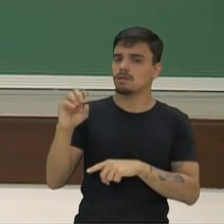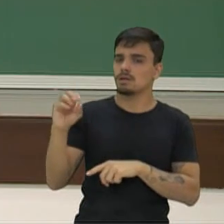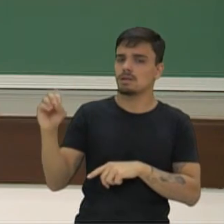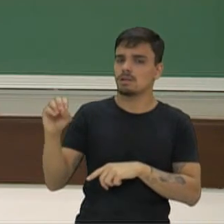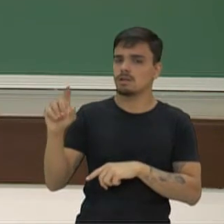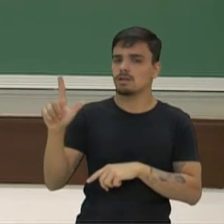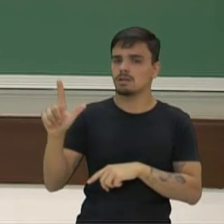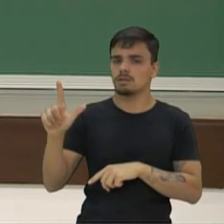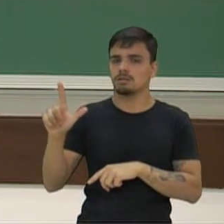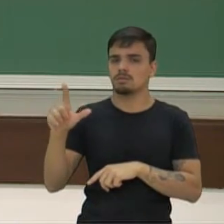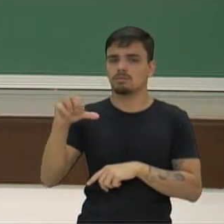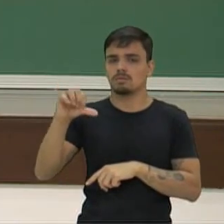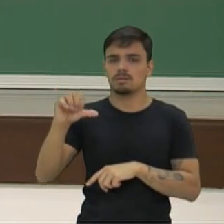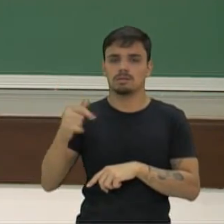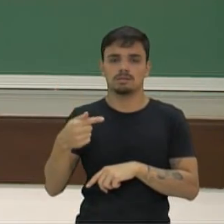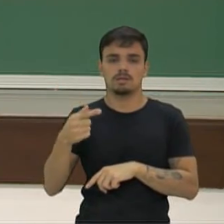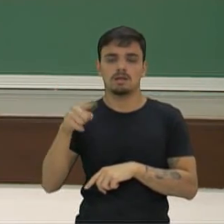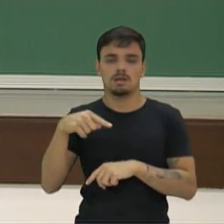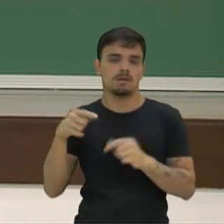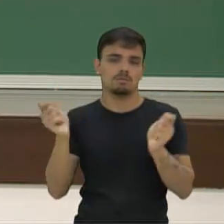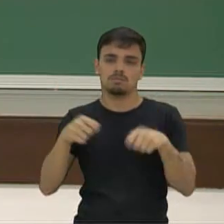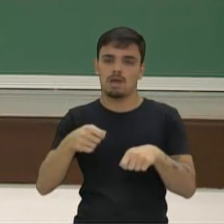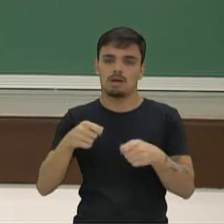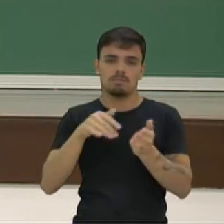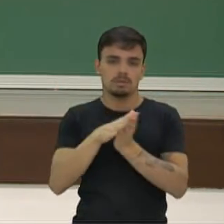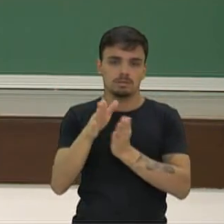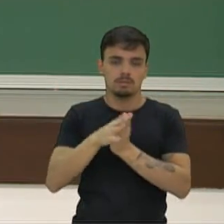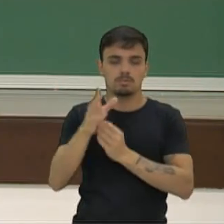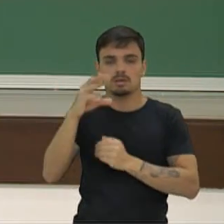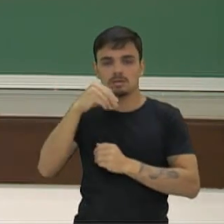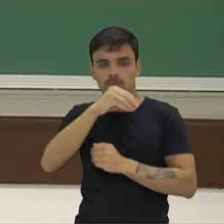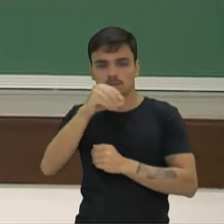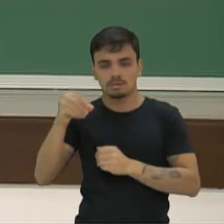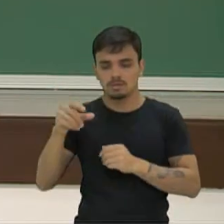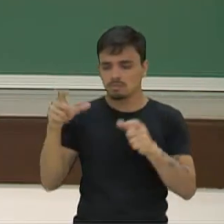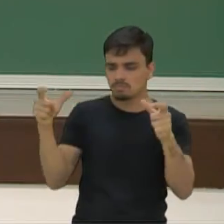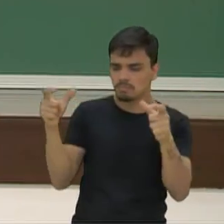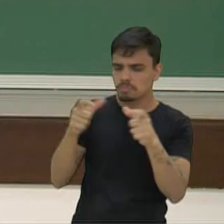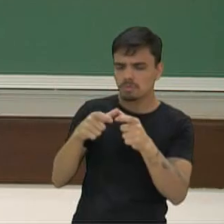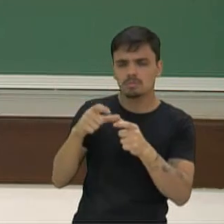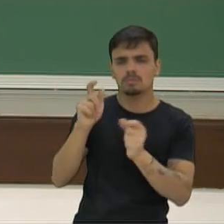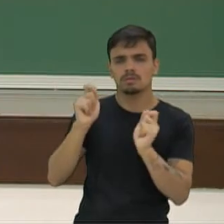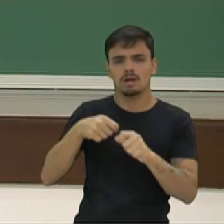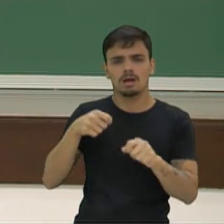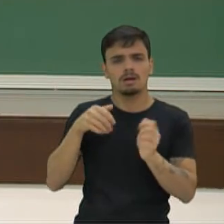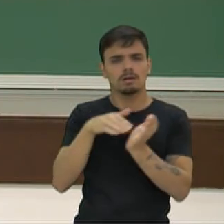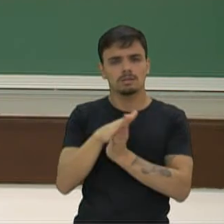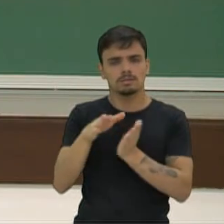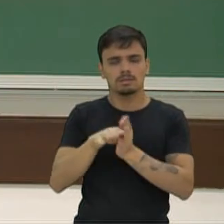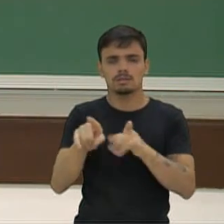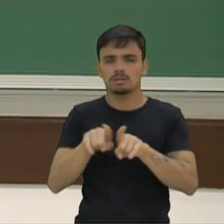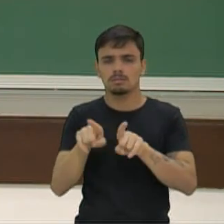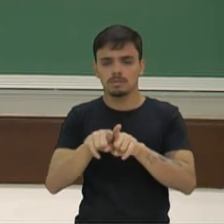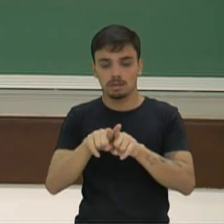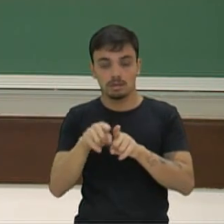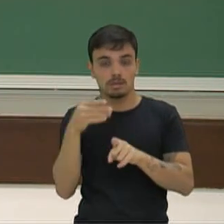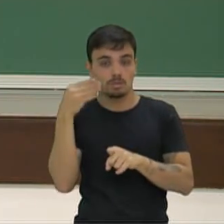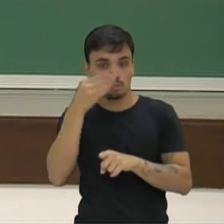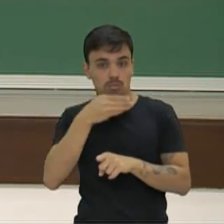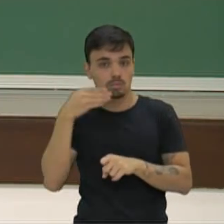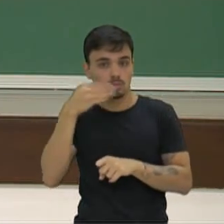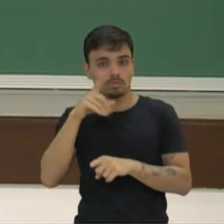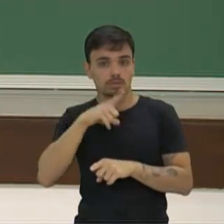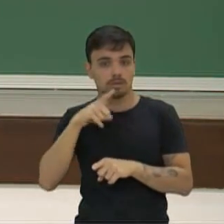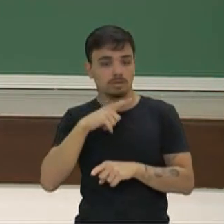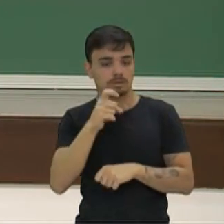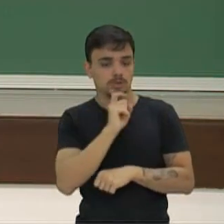pouquinho, nós não podemos consumir porque é salgado, só uma pequena parcela está disponível, é água doce, e a maior parte dessa água doce está nas